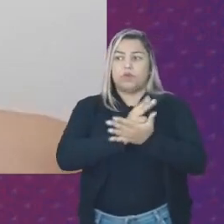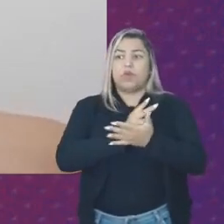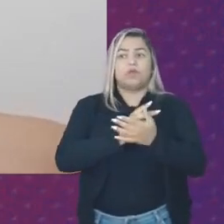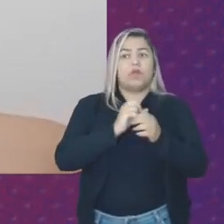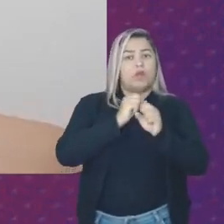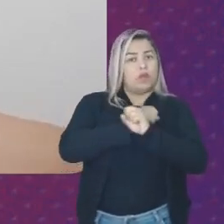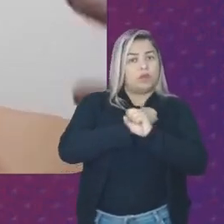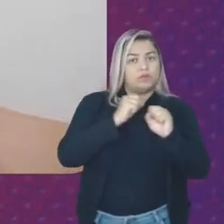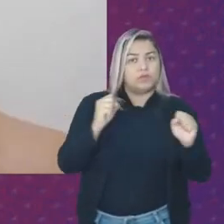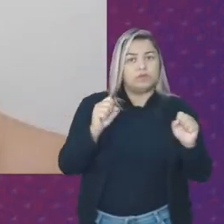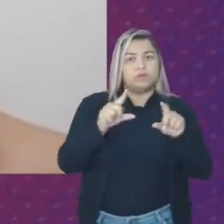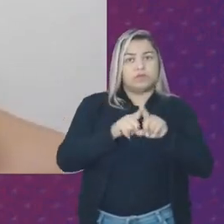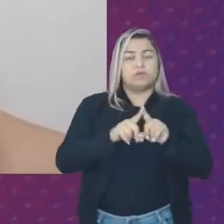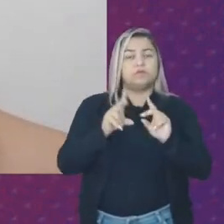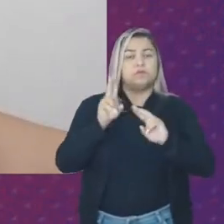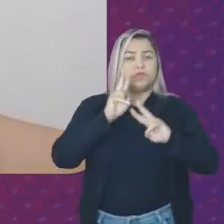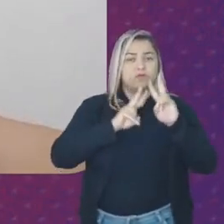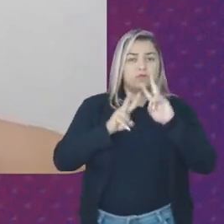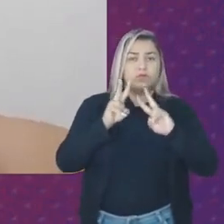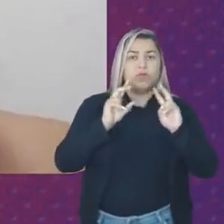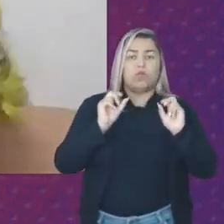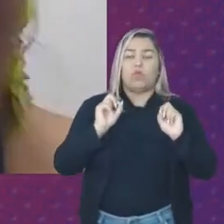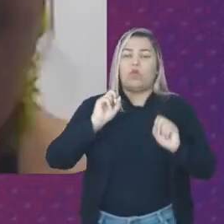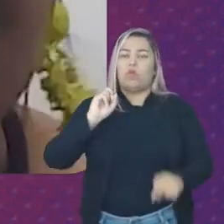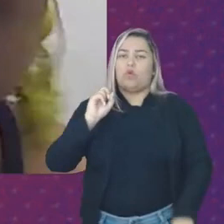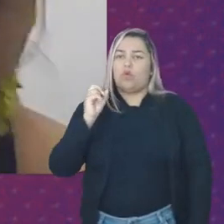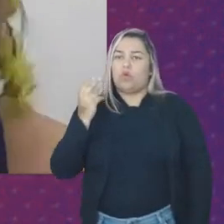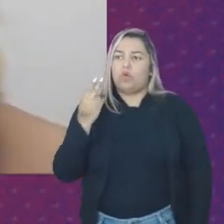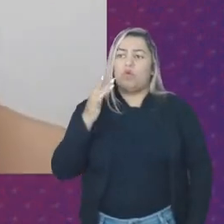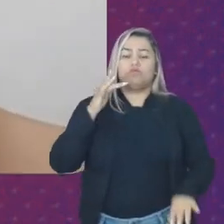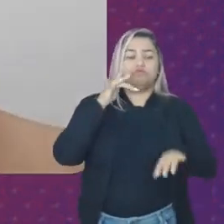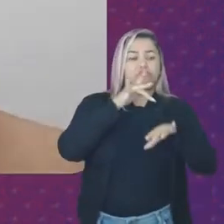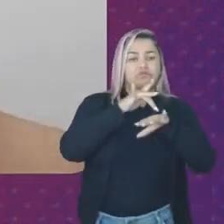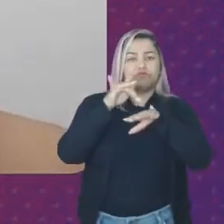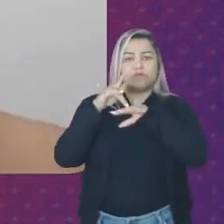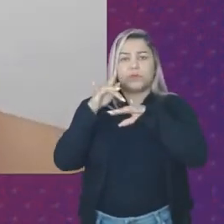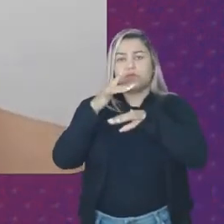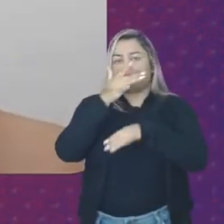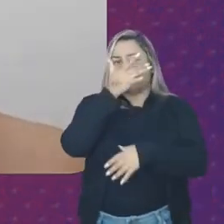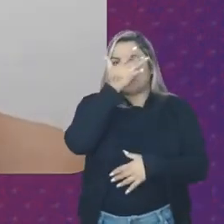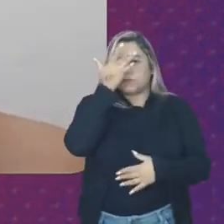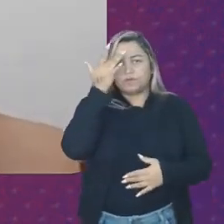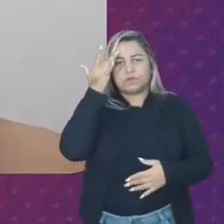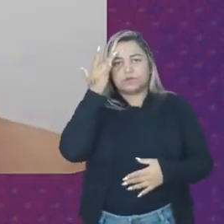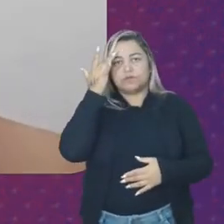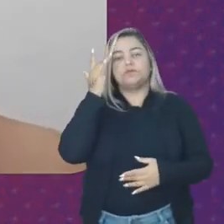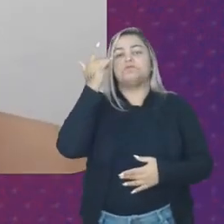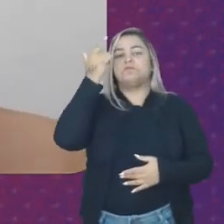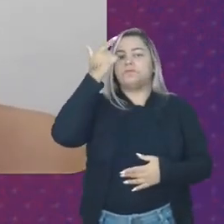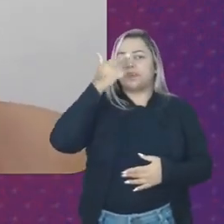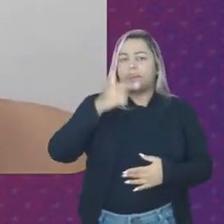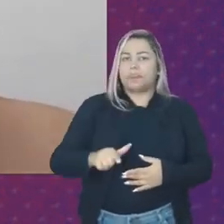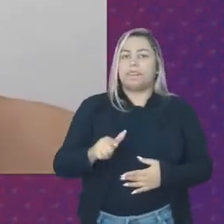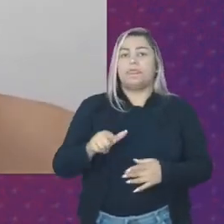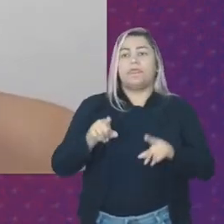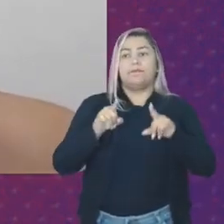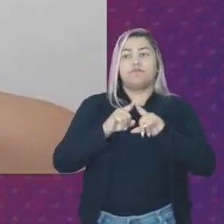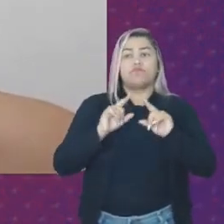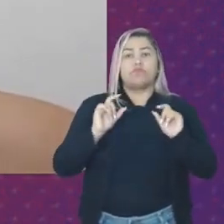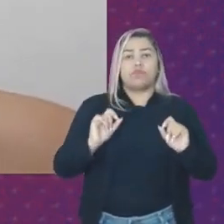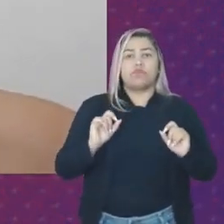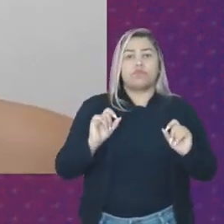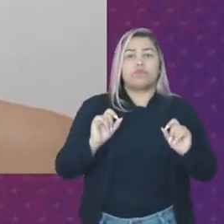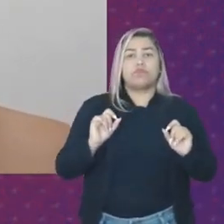possível de se ver ou tocar. Essas pessoas, elas conseguem fazer a transmissão